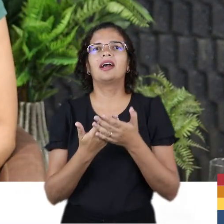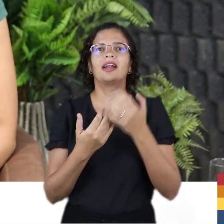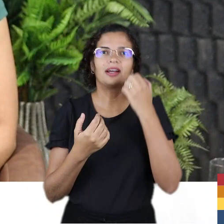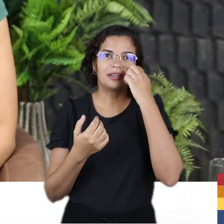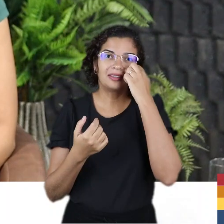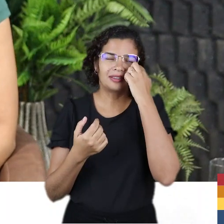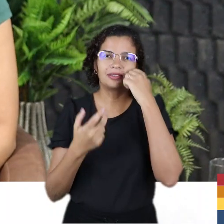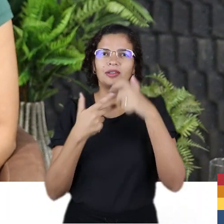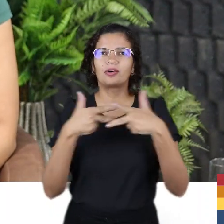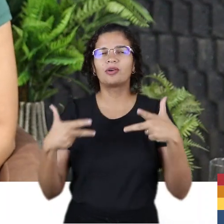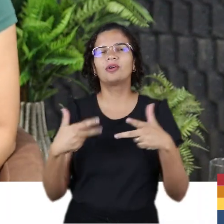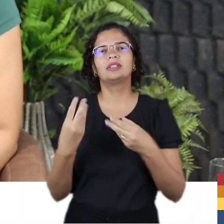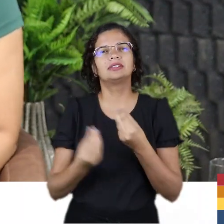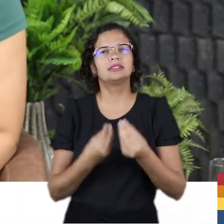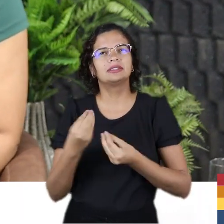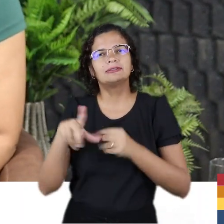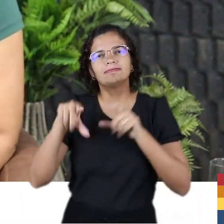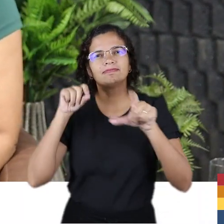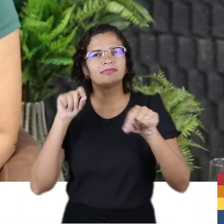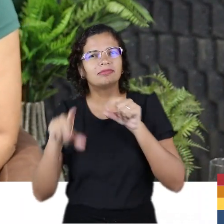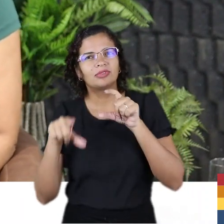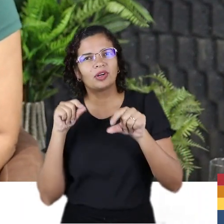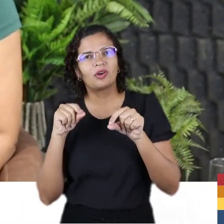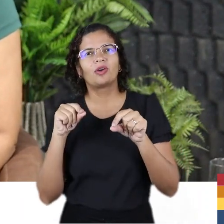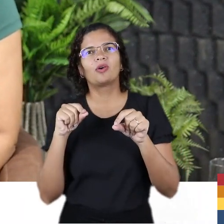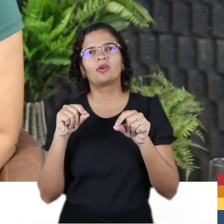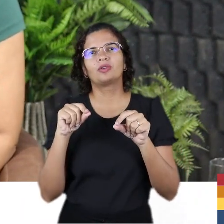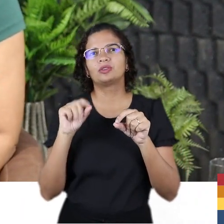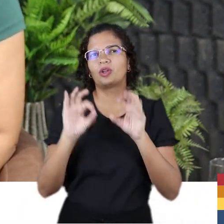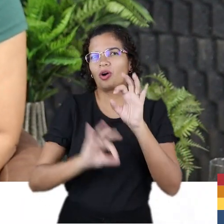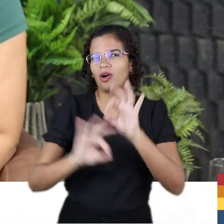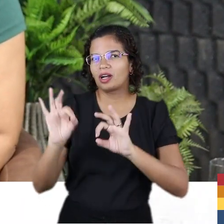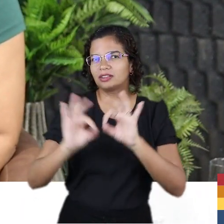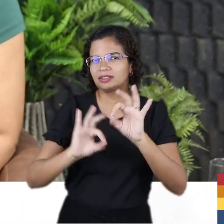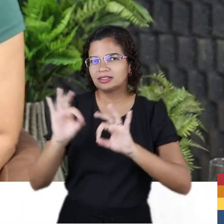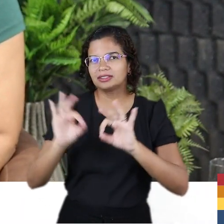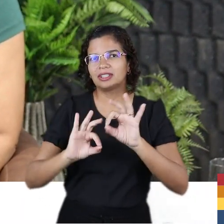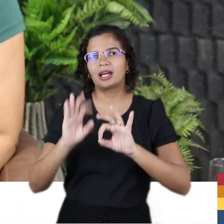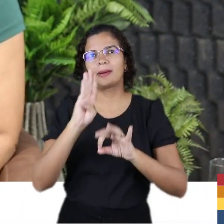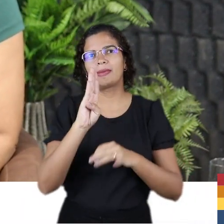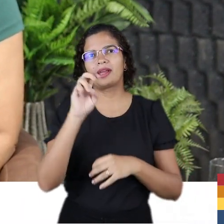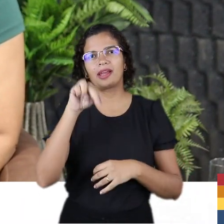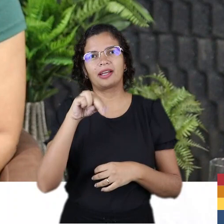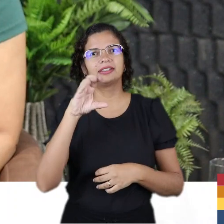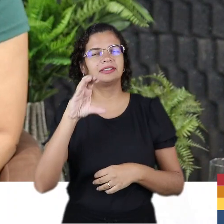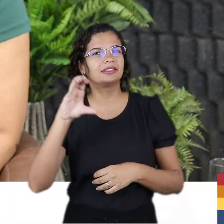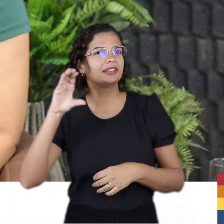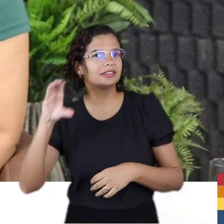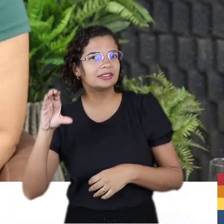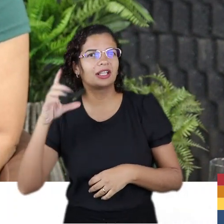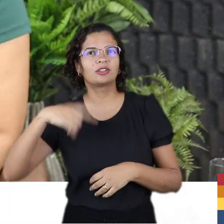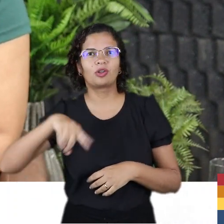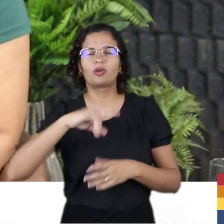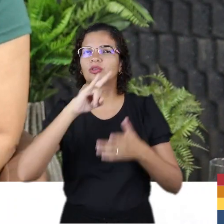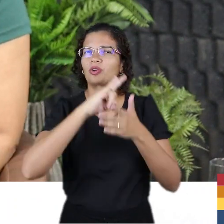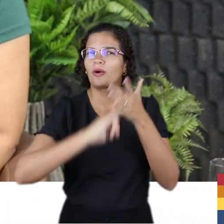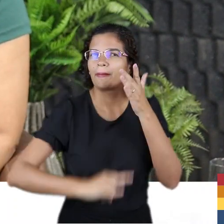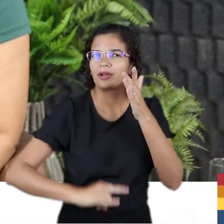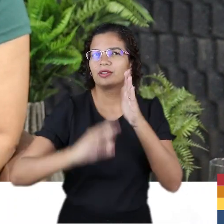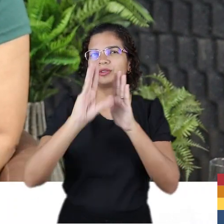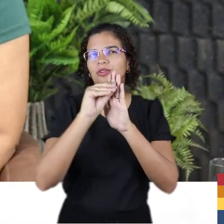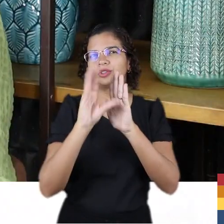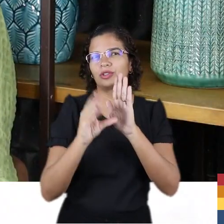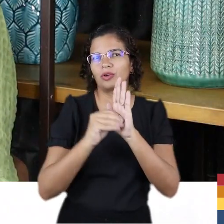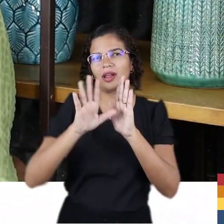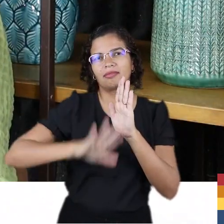apoio que o professor terá, né, para que ele tenha sucesso nessa trajetória também?